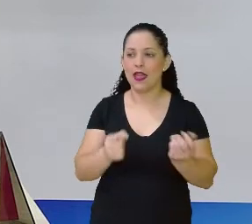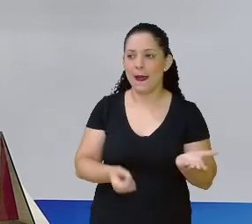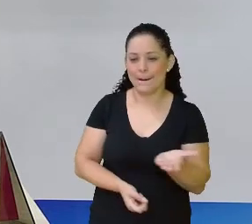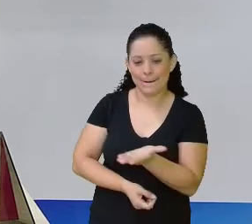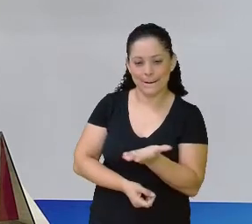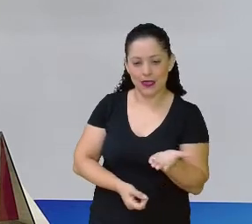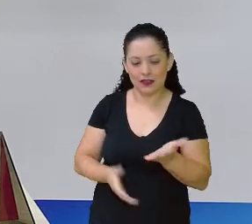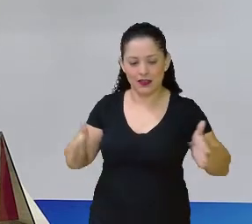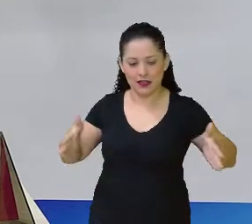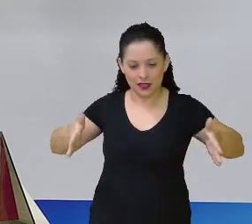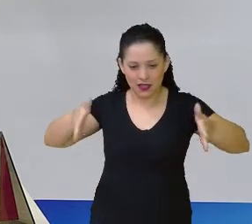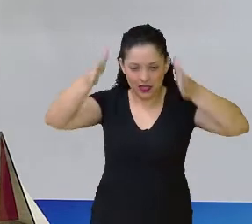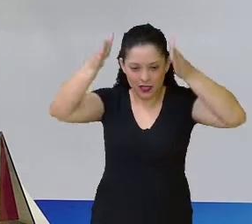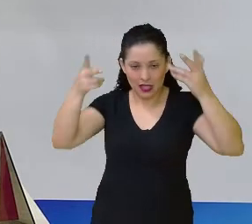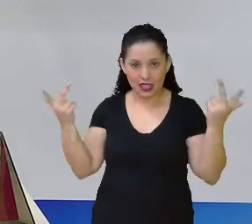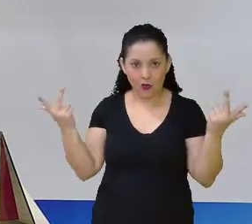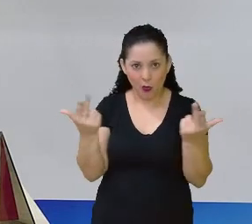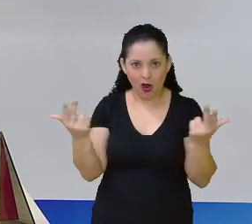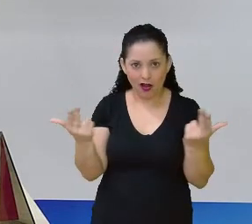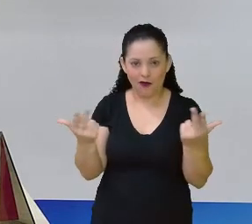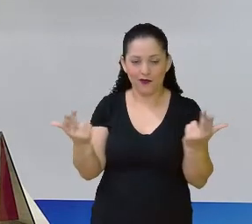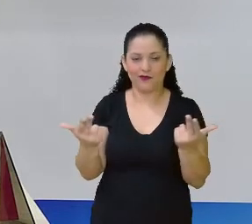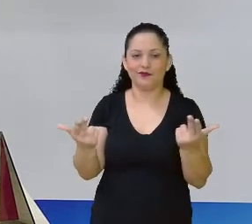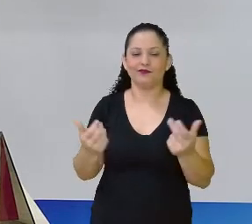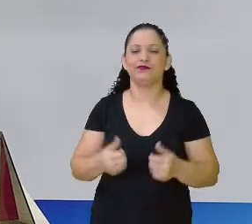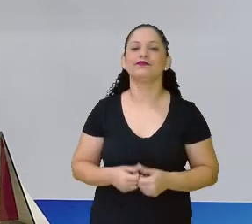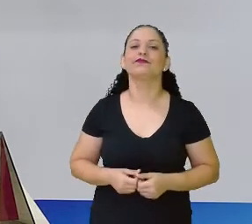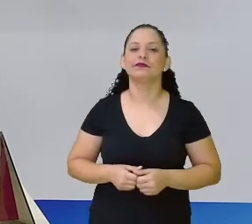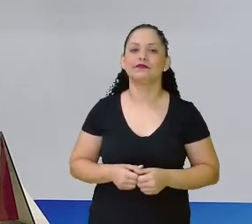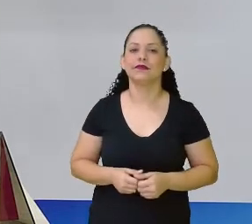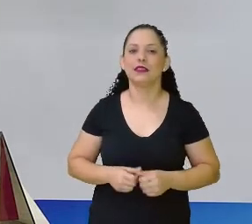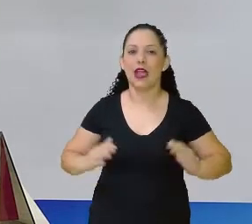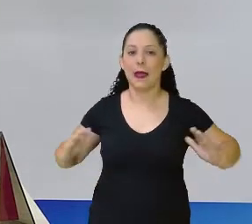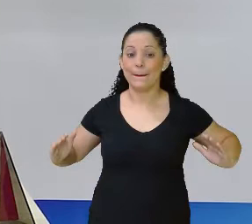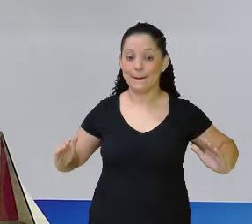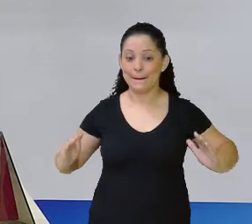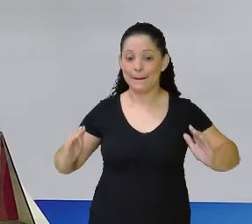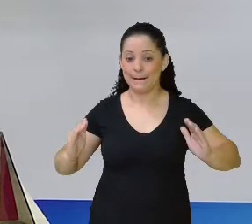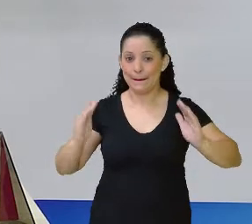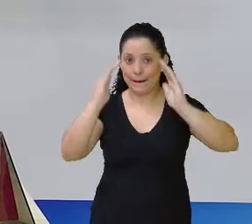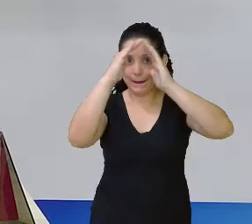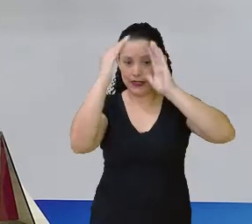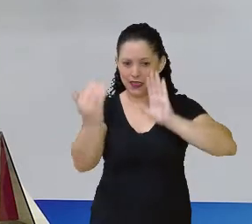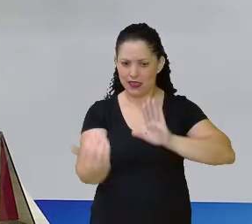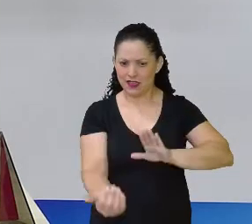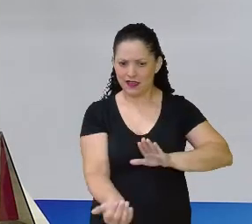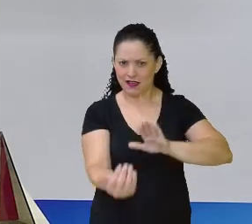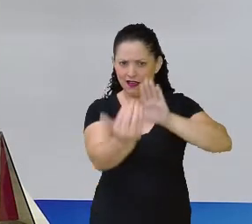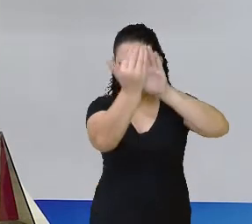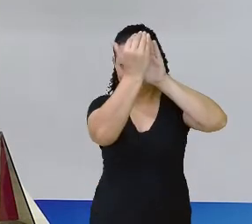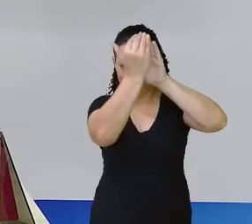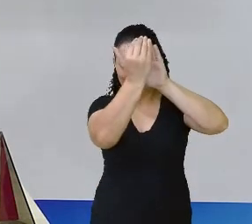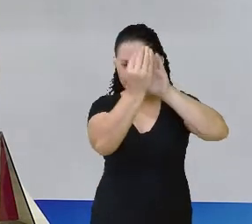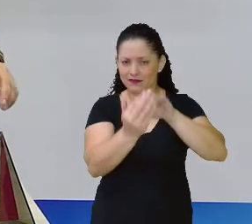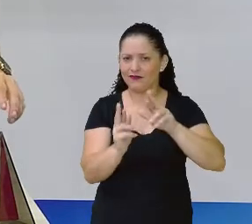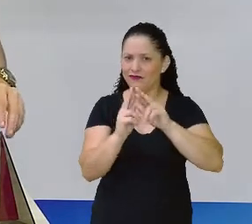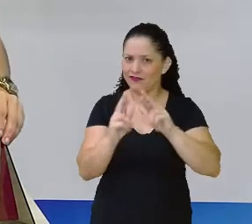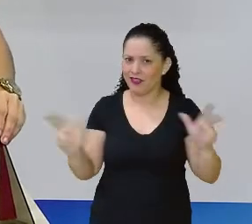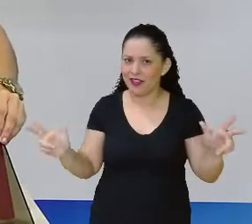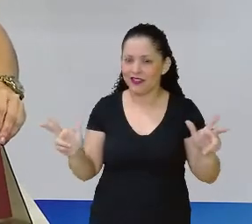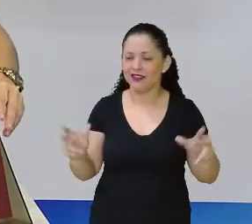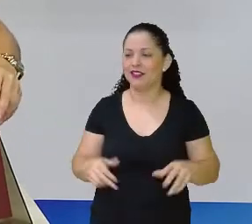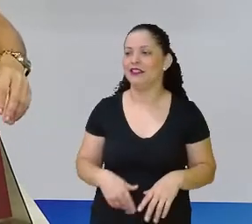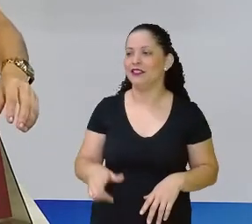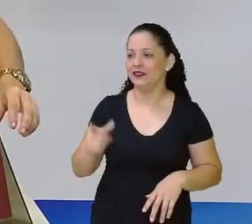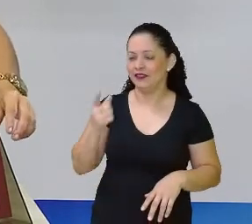iguais. Na pirâmide, a gente trabalha com a base e um vértice em comum. Eu tenho